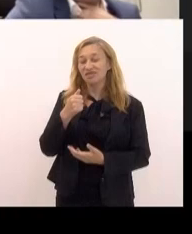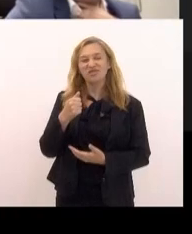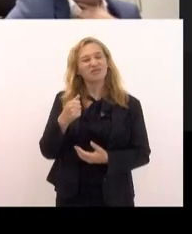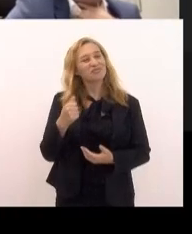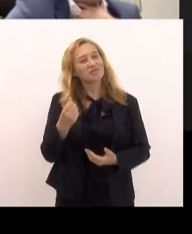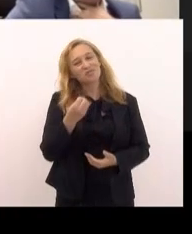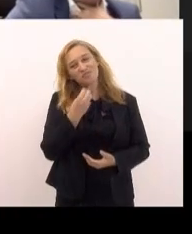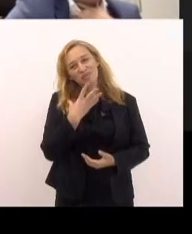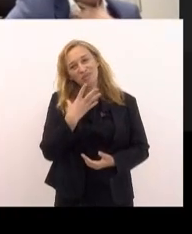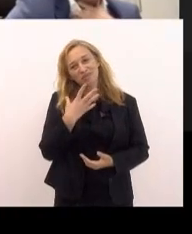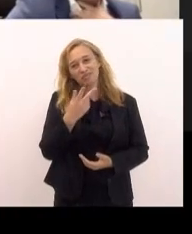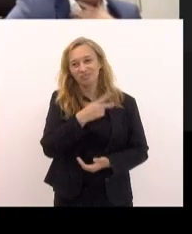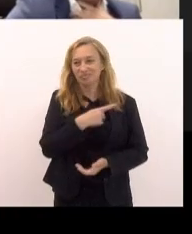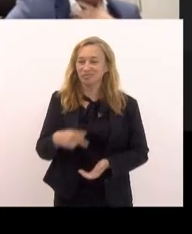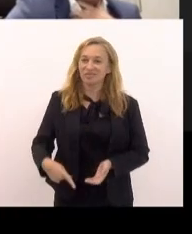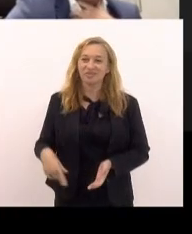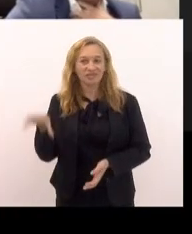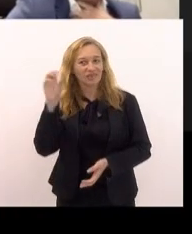Pô, vi...